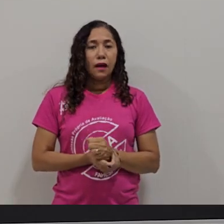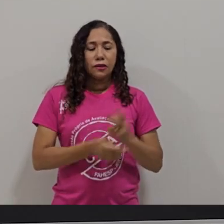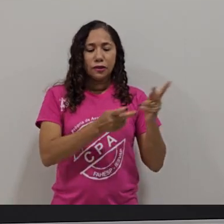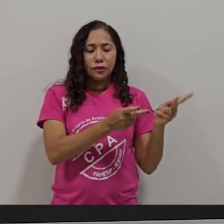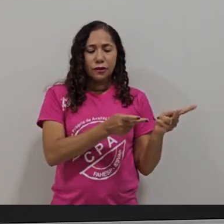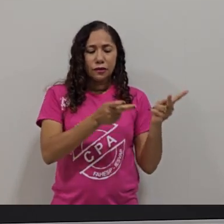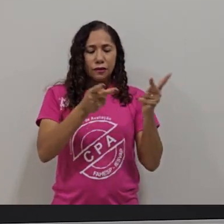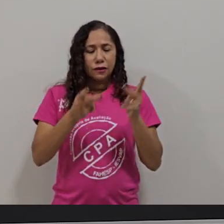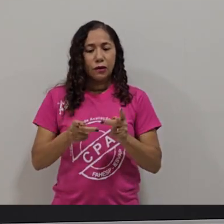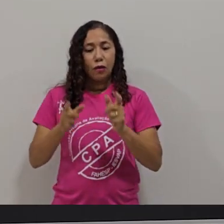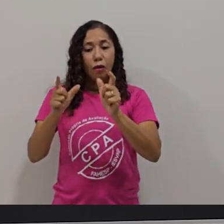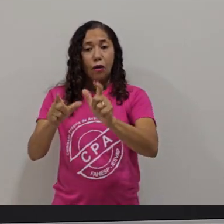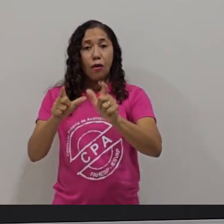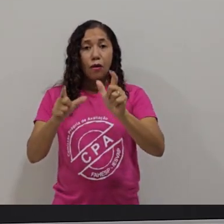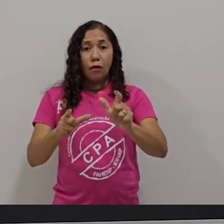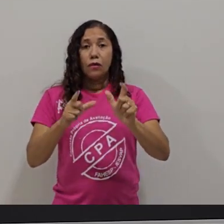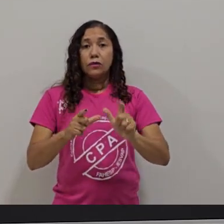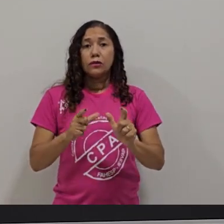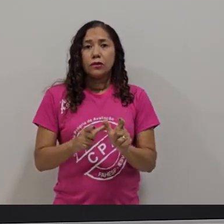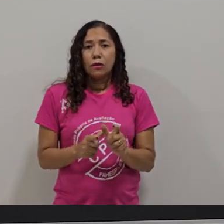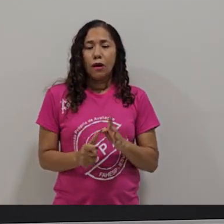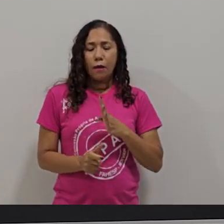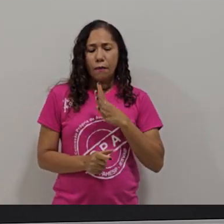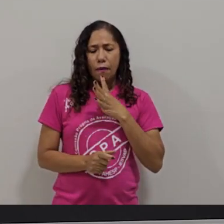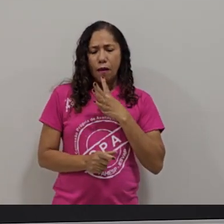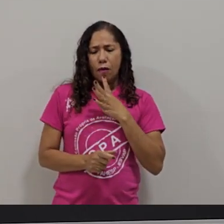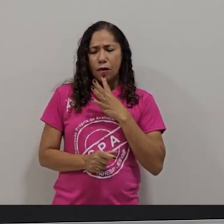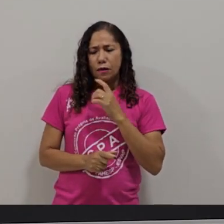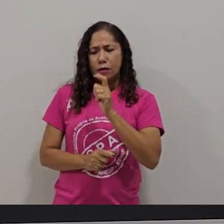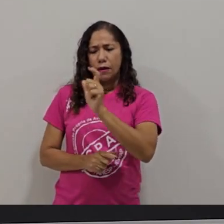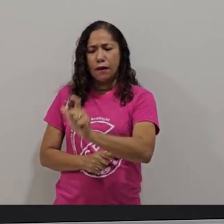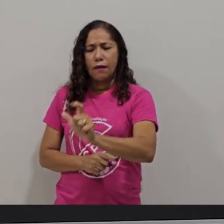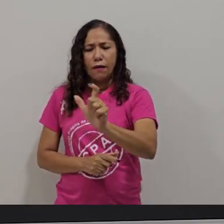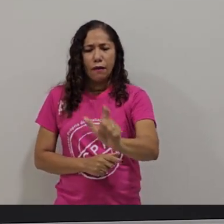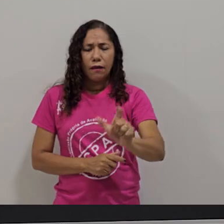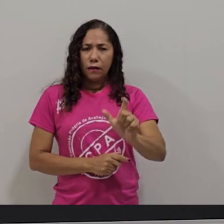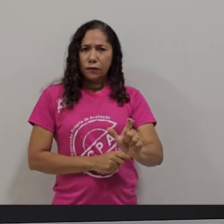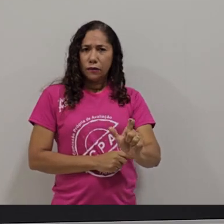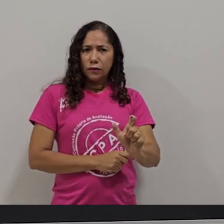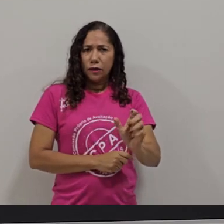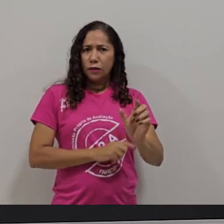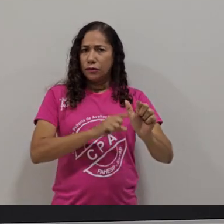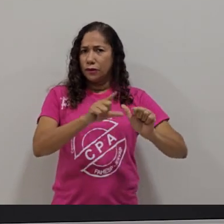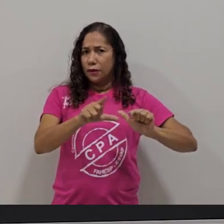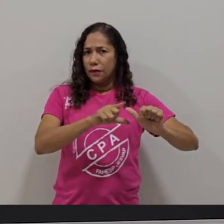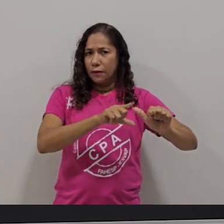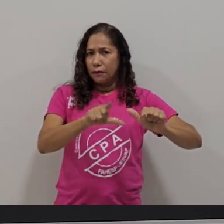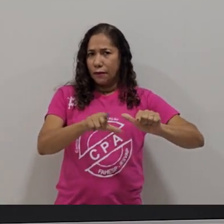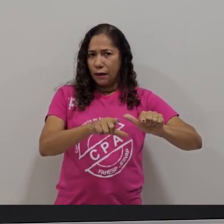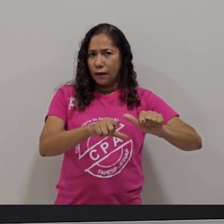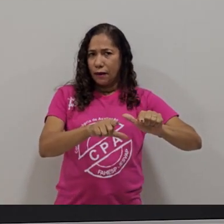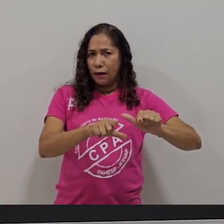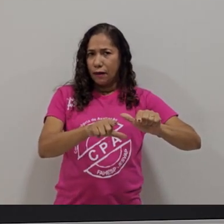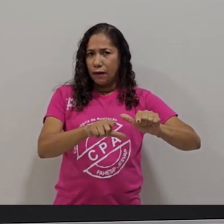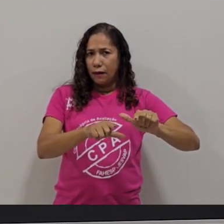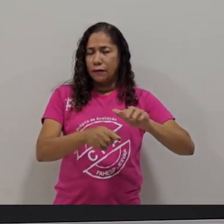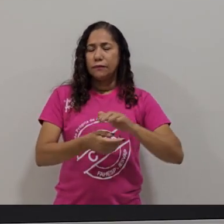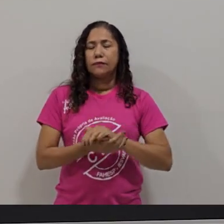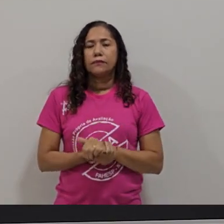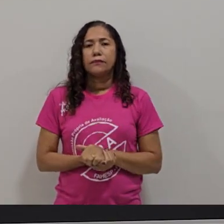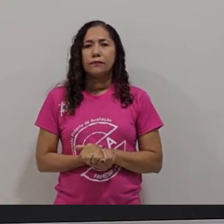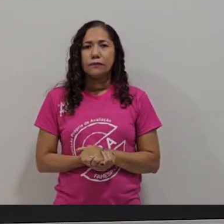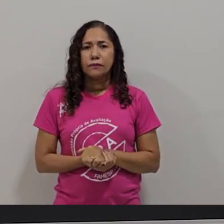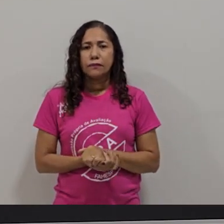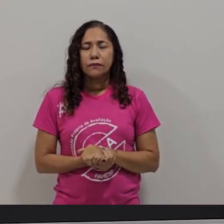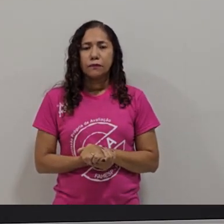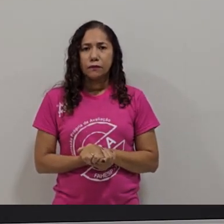já esses órgãos, alguns dos órgãos, para poder ter um conhecimento básico de como é a funcionalidade interna deles quando tem que atender esse público, né? Importante,